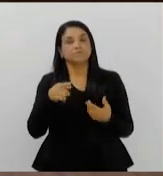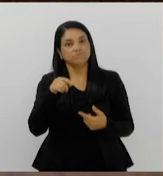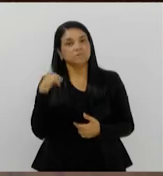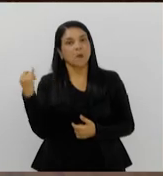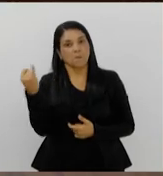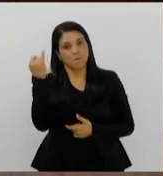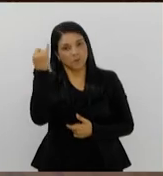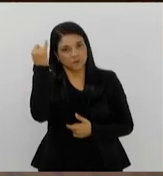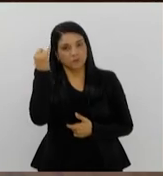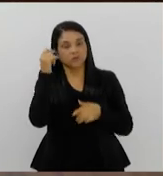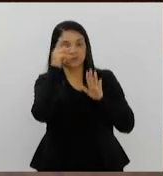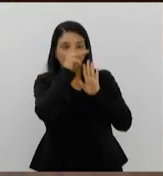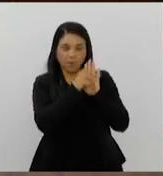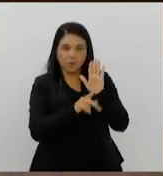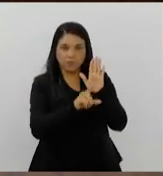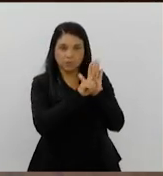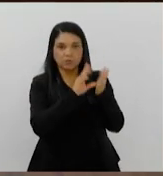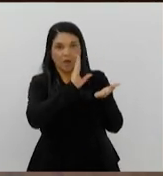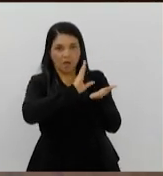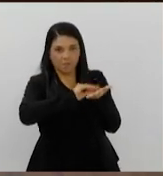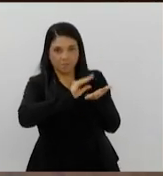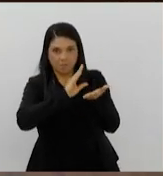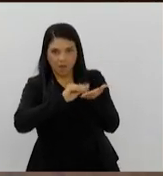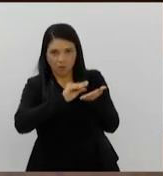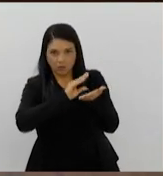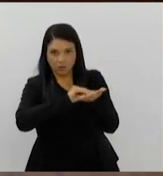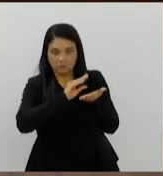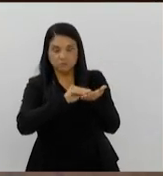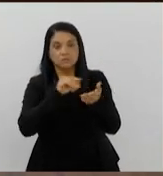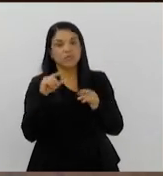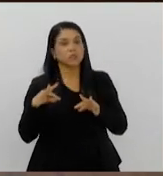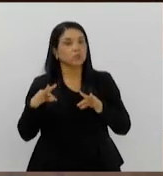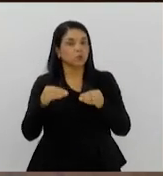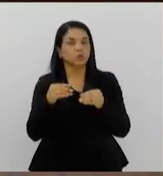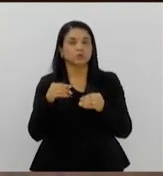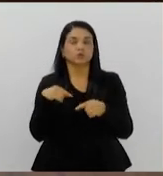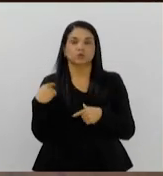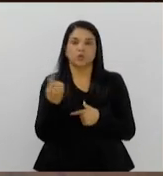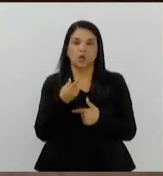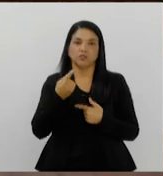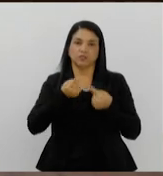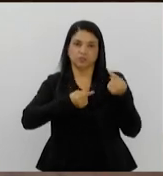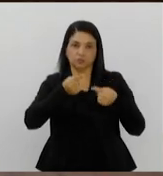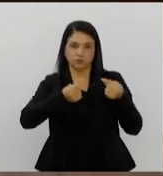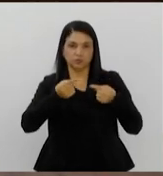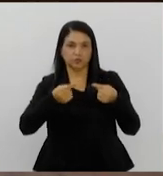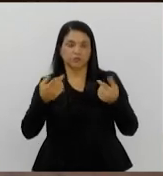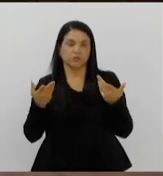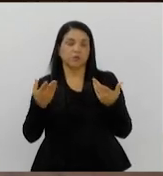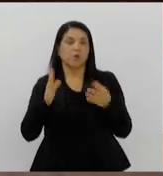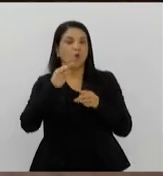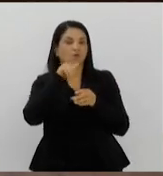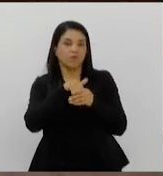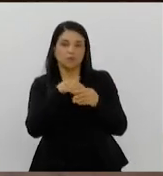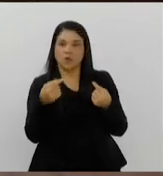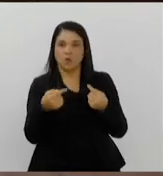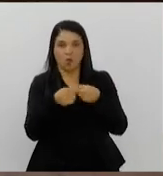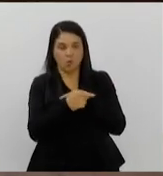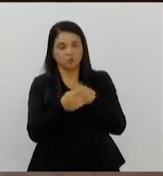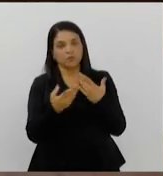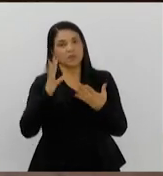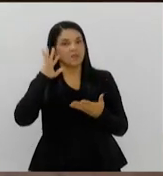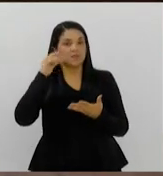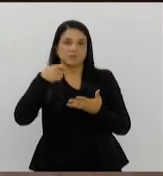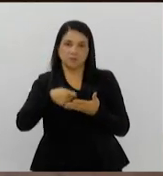importante que o projeto venha à pauta para que todos possam se manifestar é contrário a essa decisão e dá